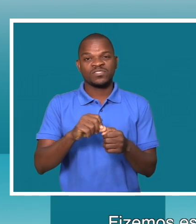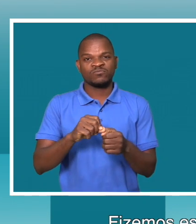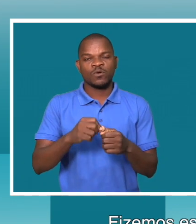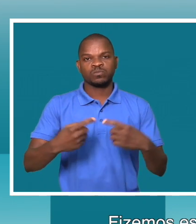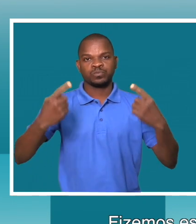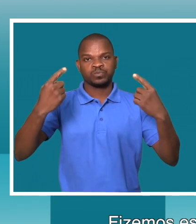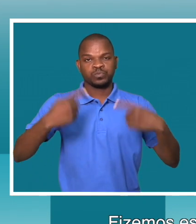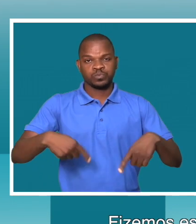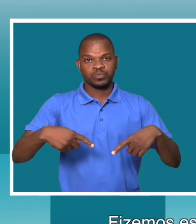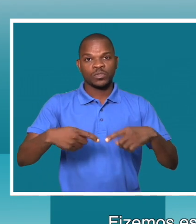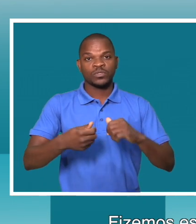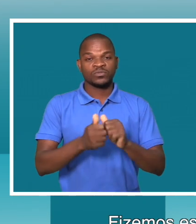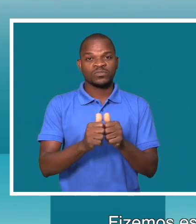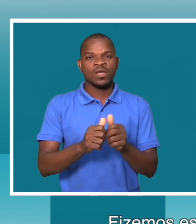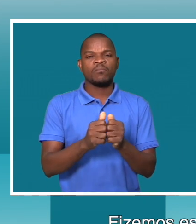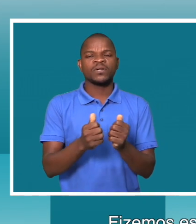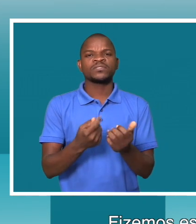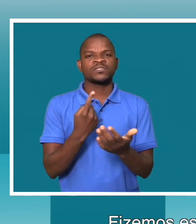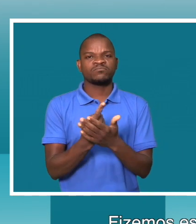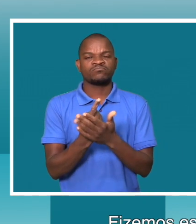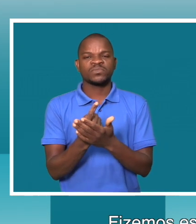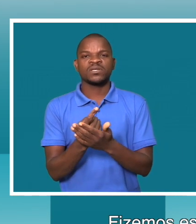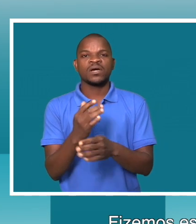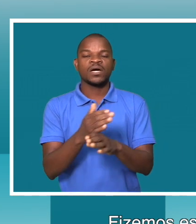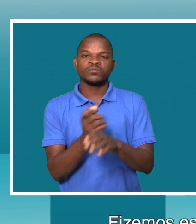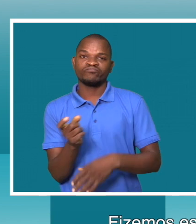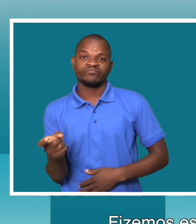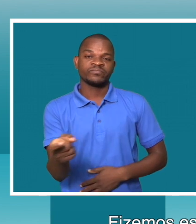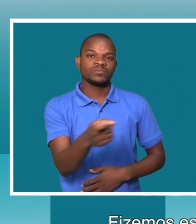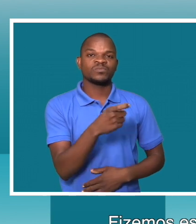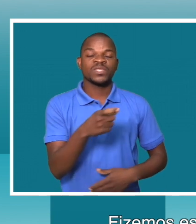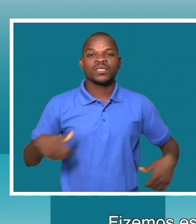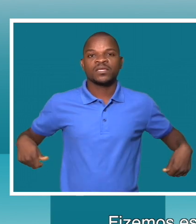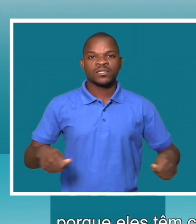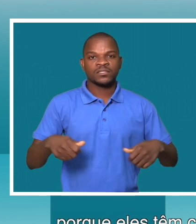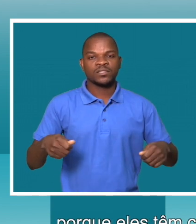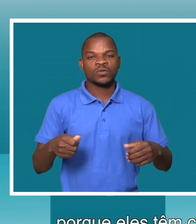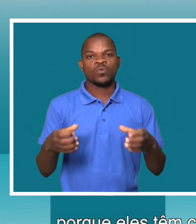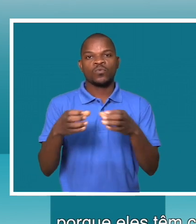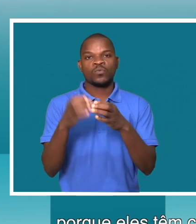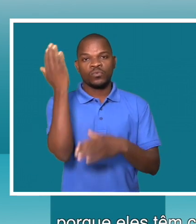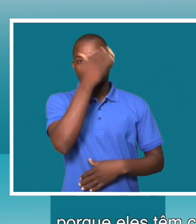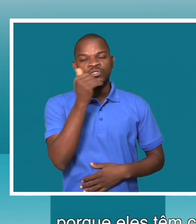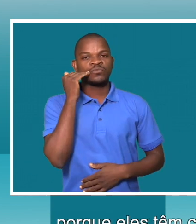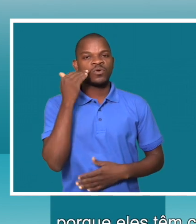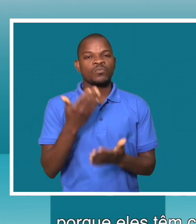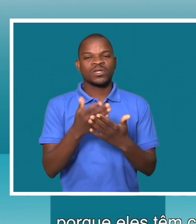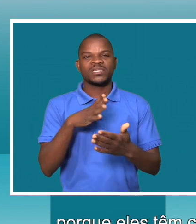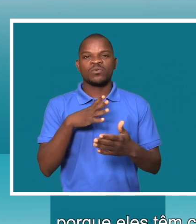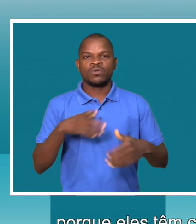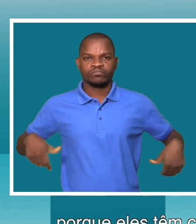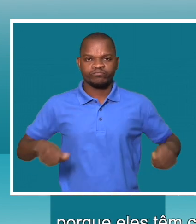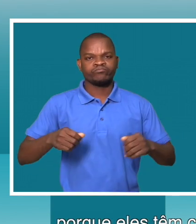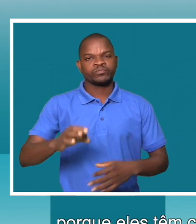tivemos que jogar com cadeiras emprestadas da equipe de esmoio, porque eles têm cadeiras próprias para